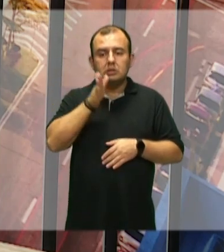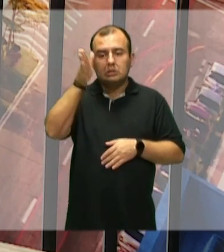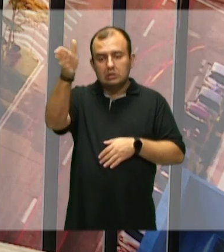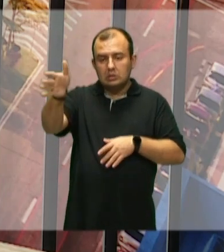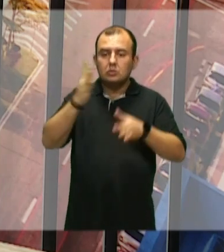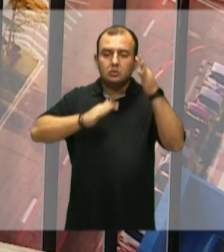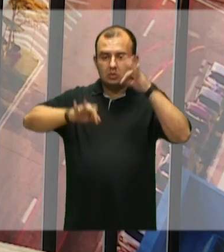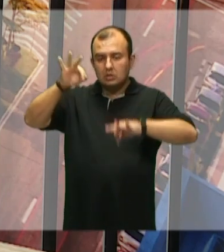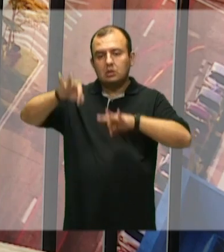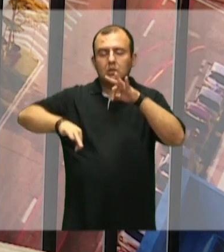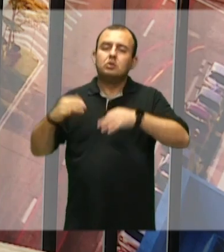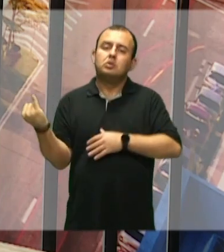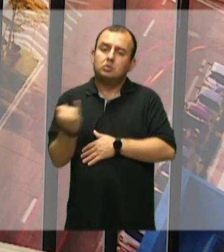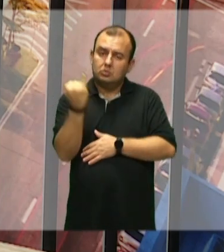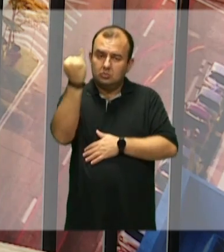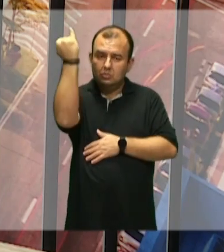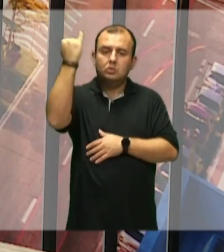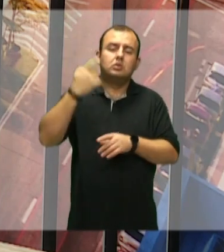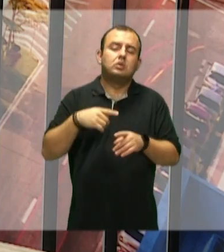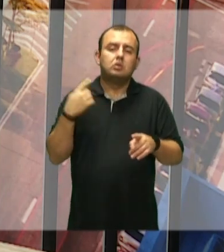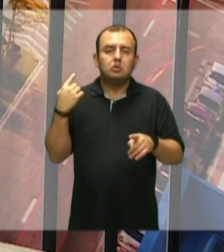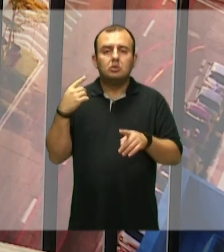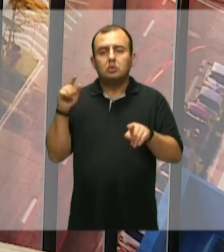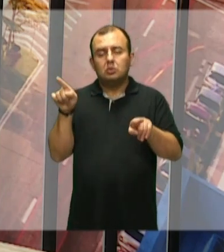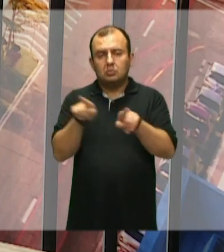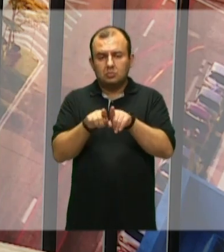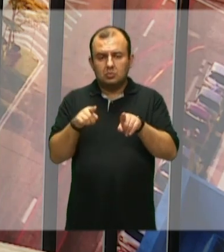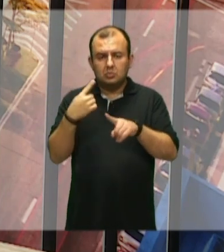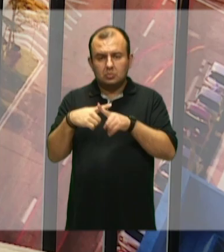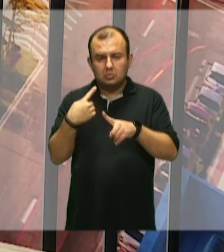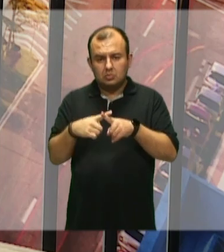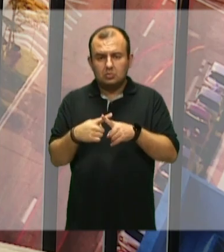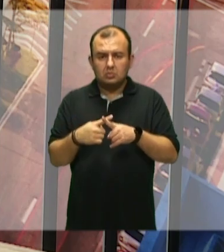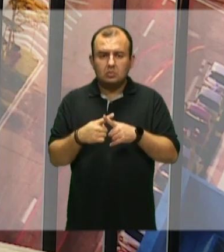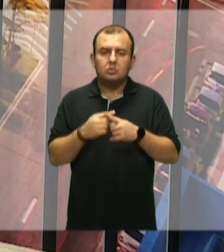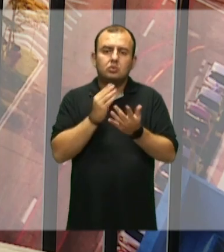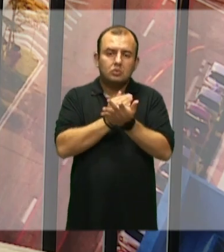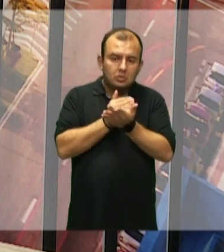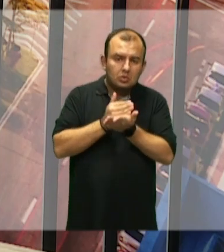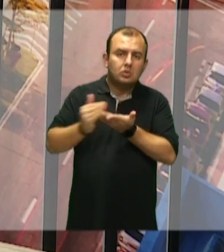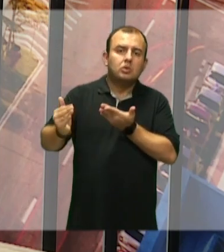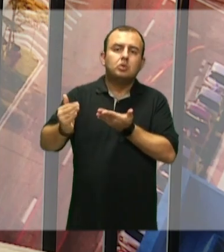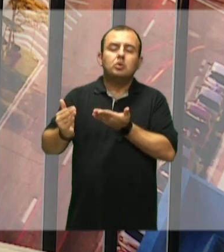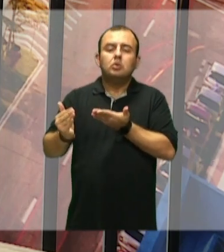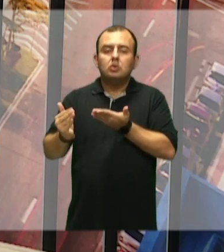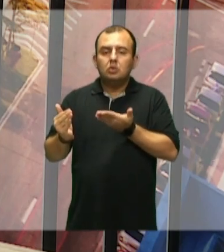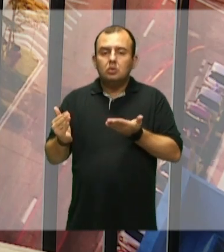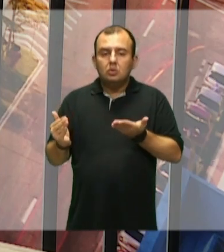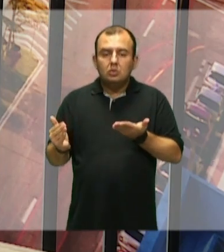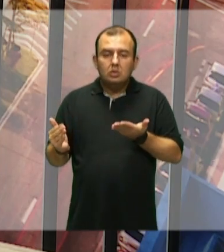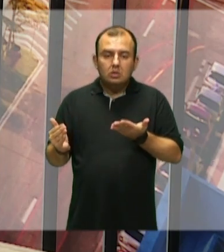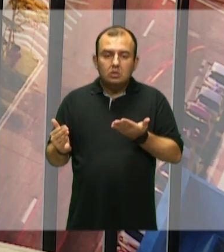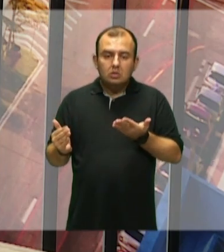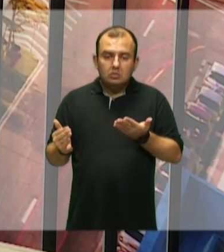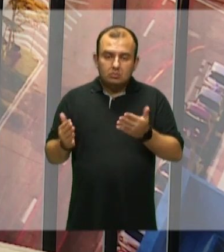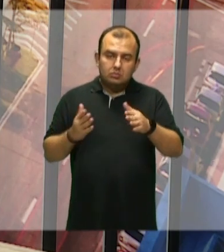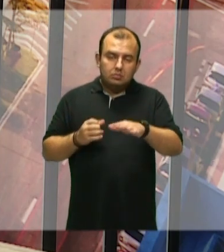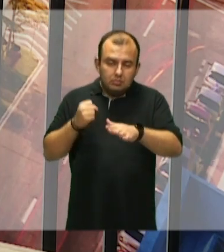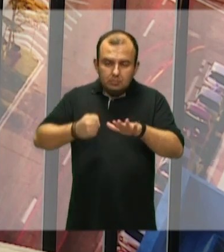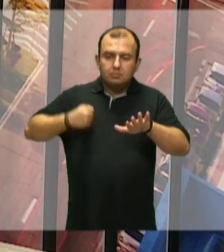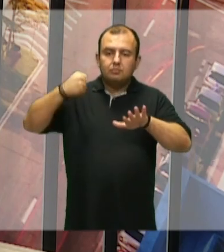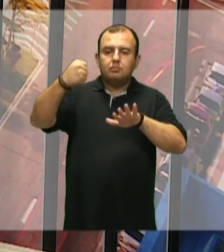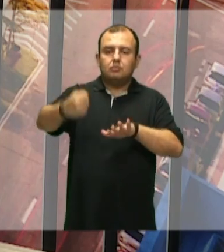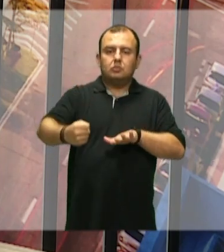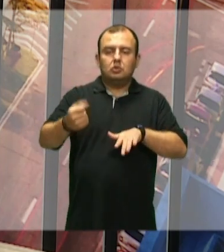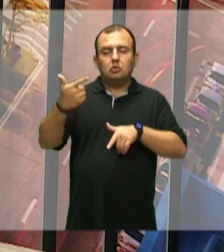criança, para qualquer criança. Ela faz parte de um início, de uma inserção dessa criança